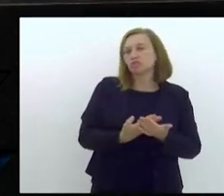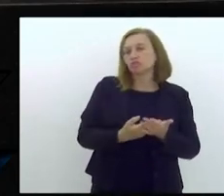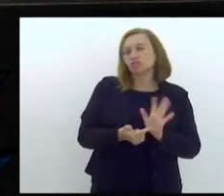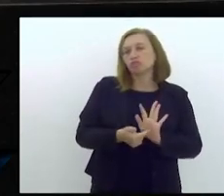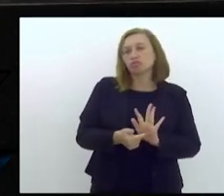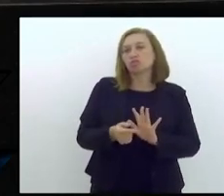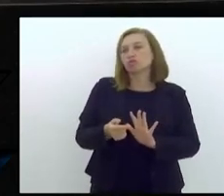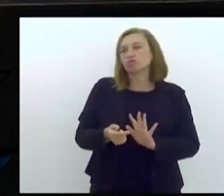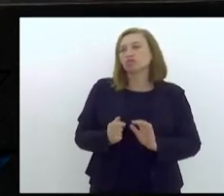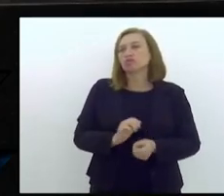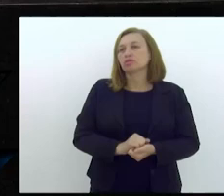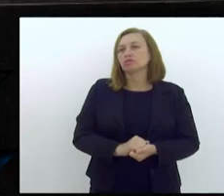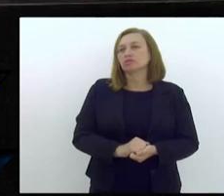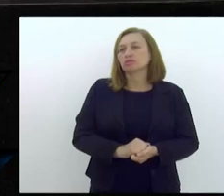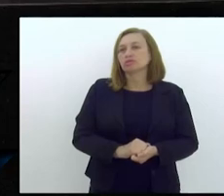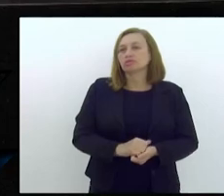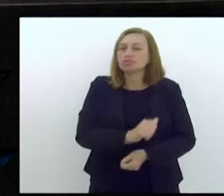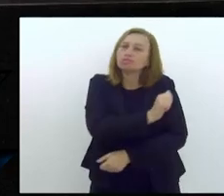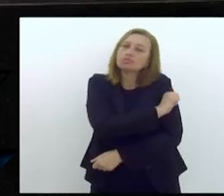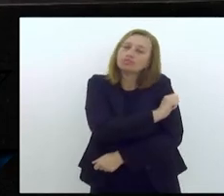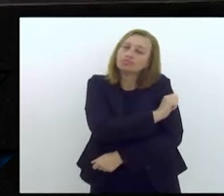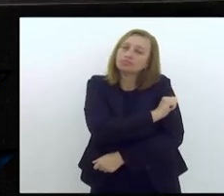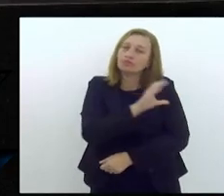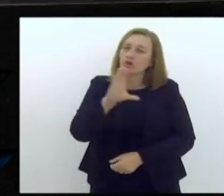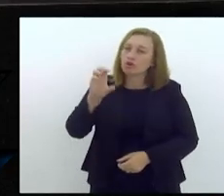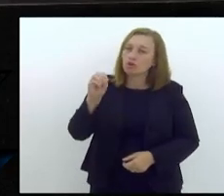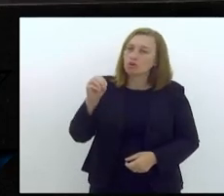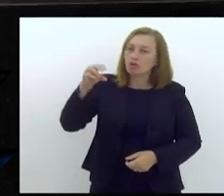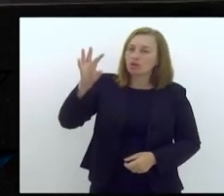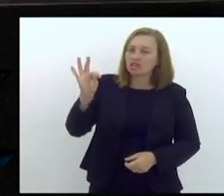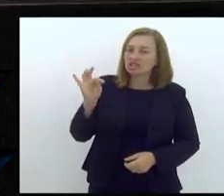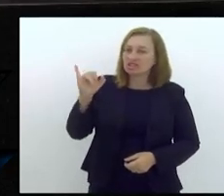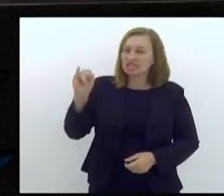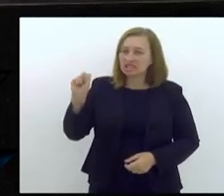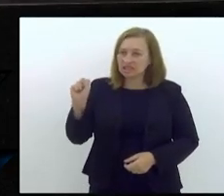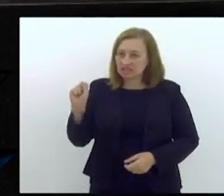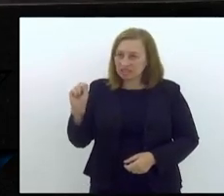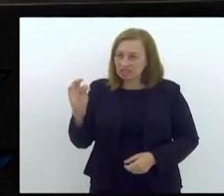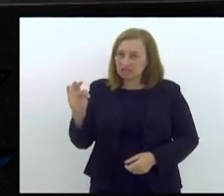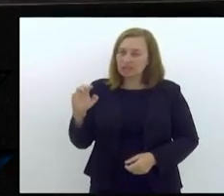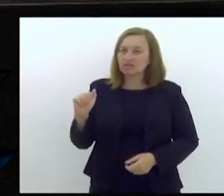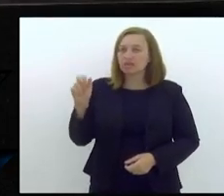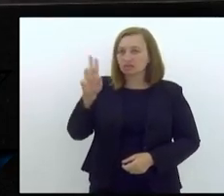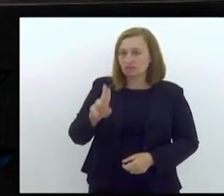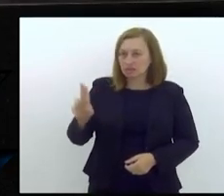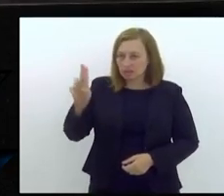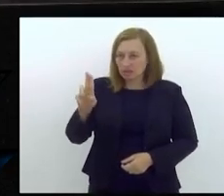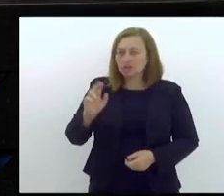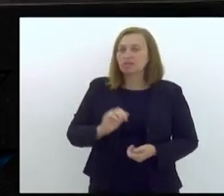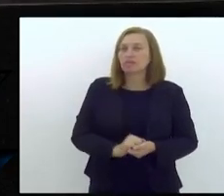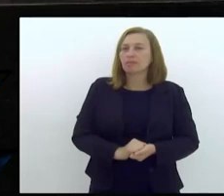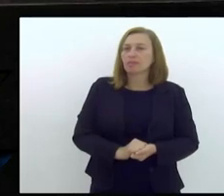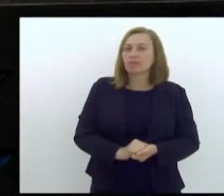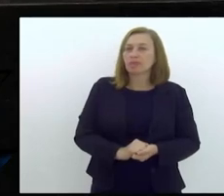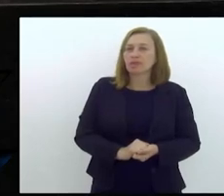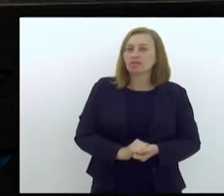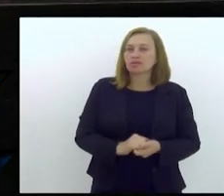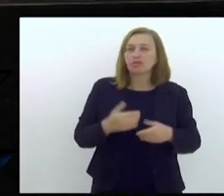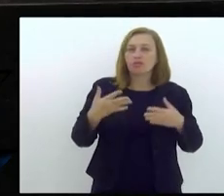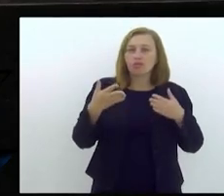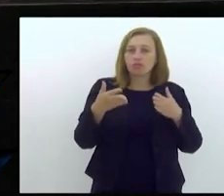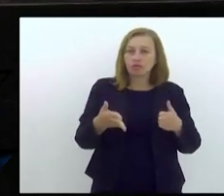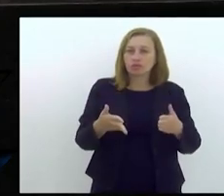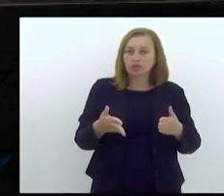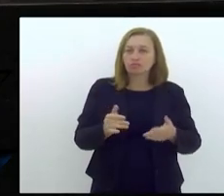que um estudante cotista numa universidade nos institutos federais ele se destaca